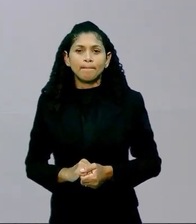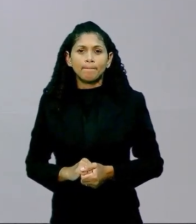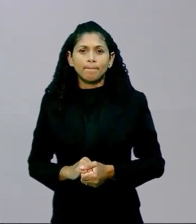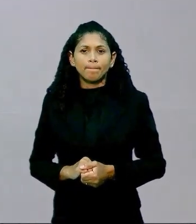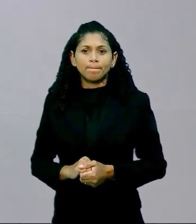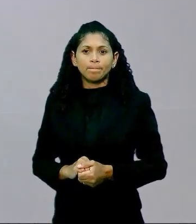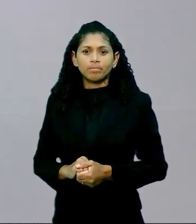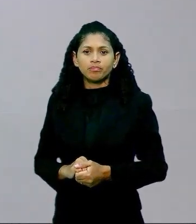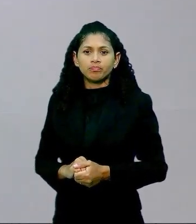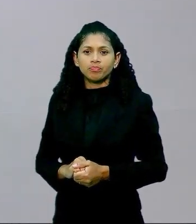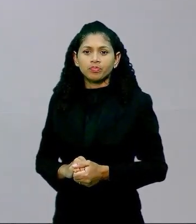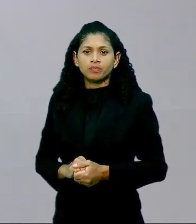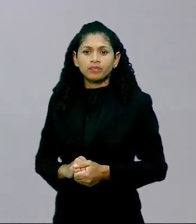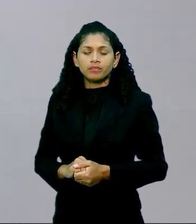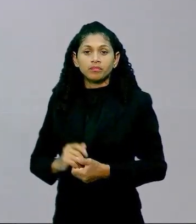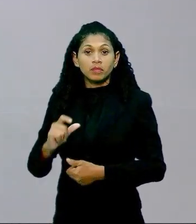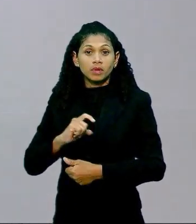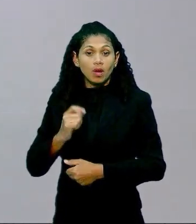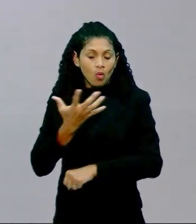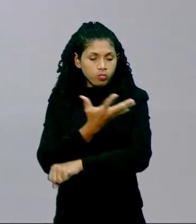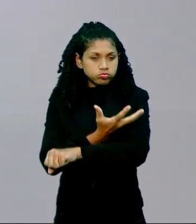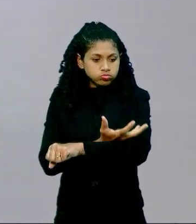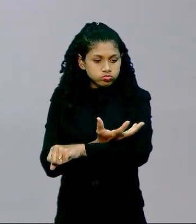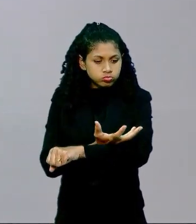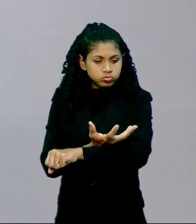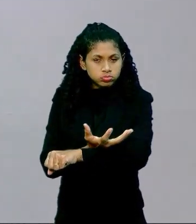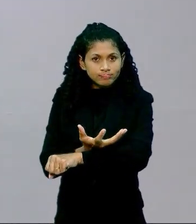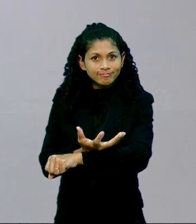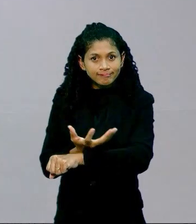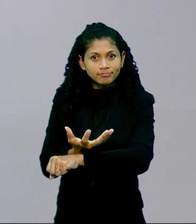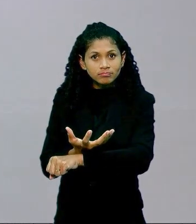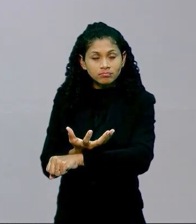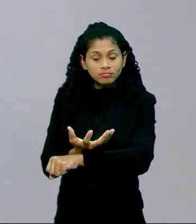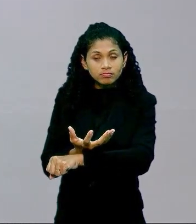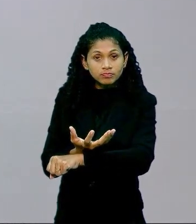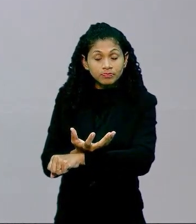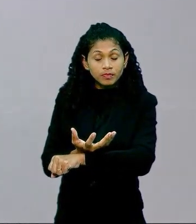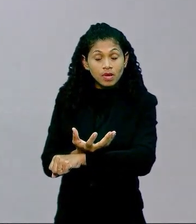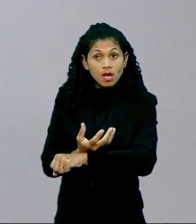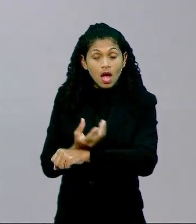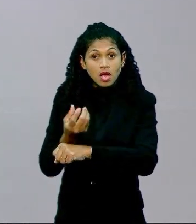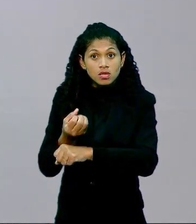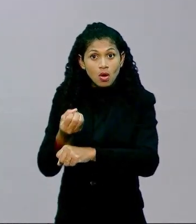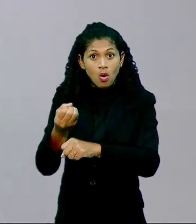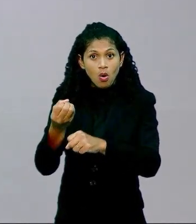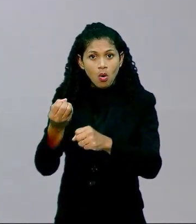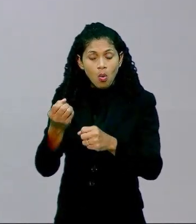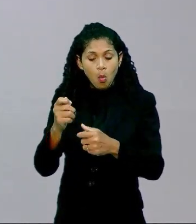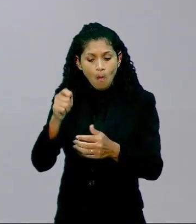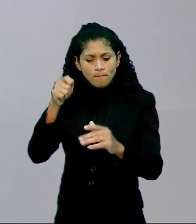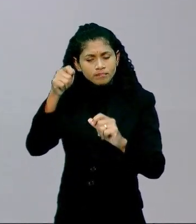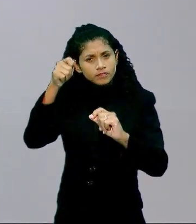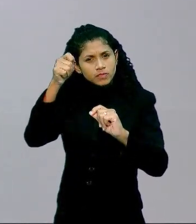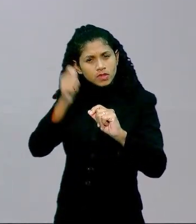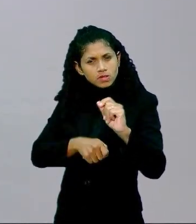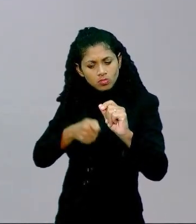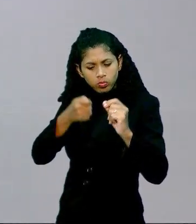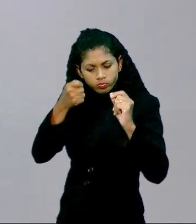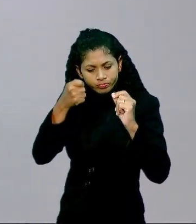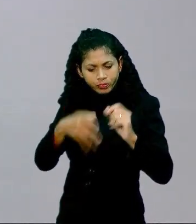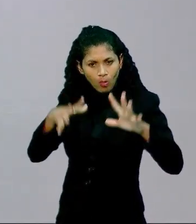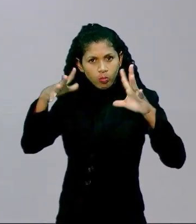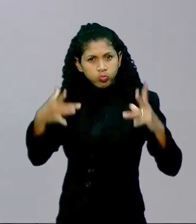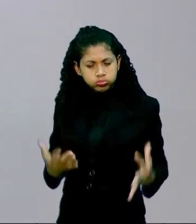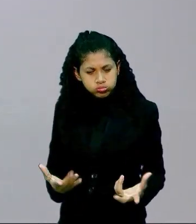Tem um plantio, de repente eu queimo esse meu roçado, como a gente trata, né? E